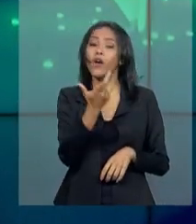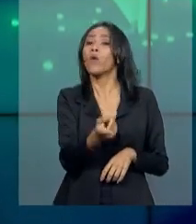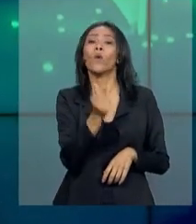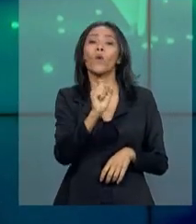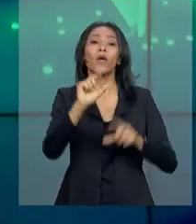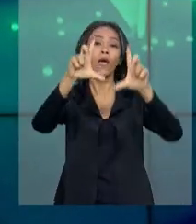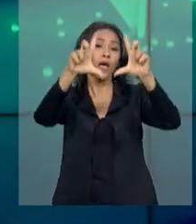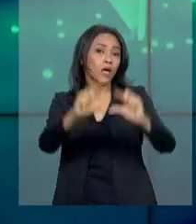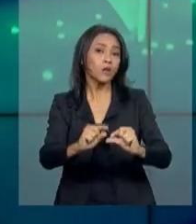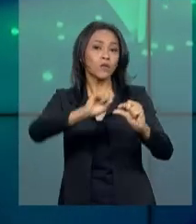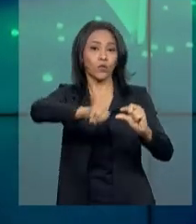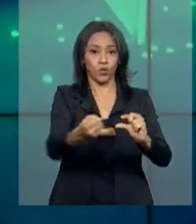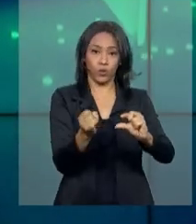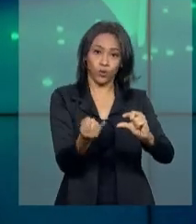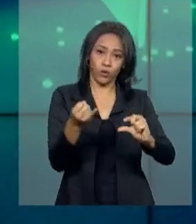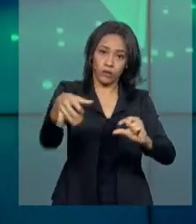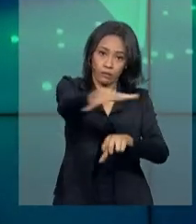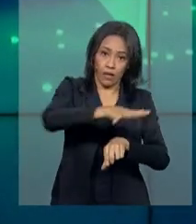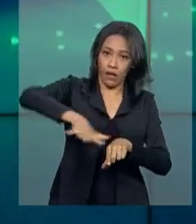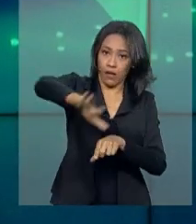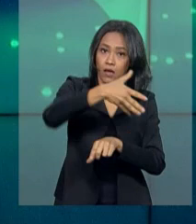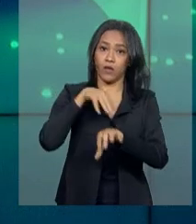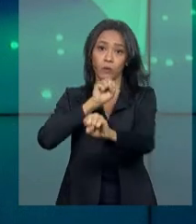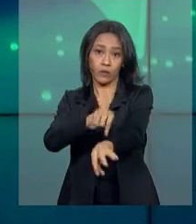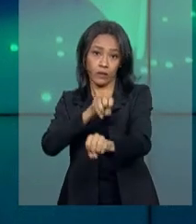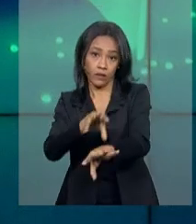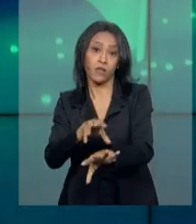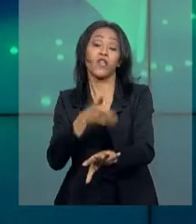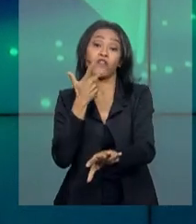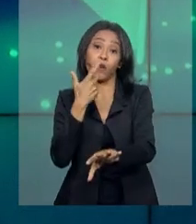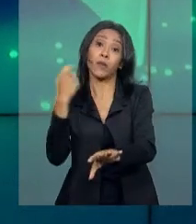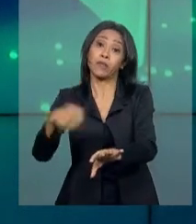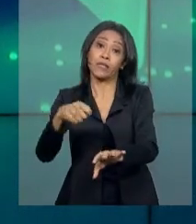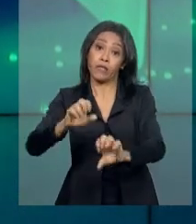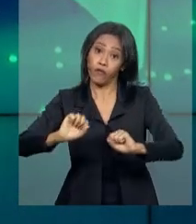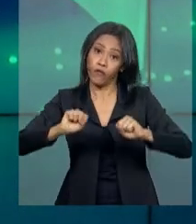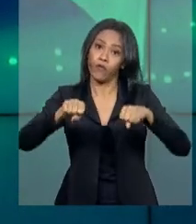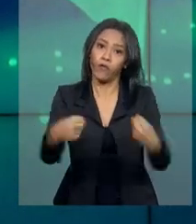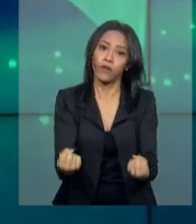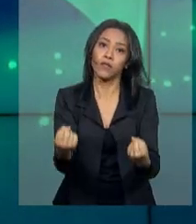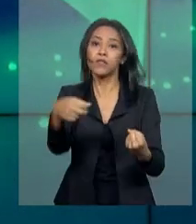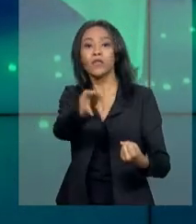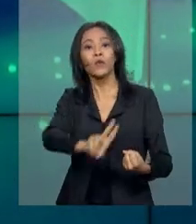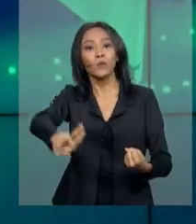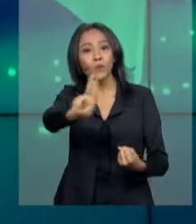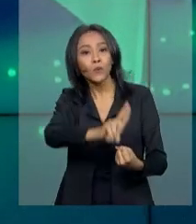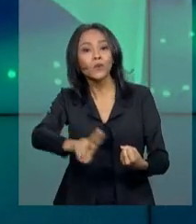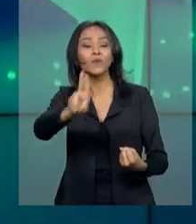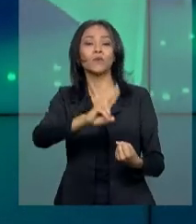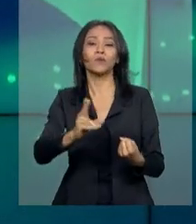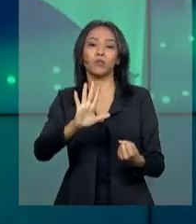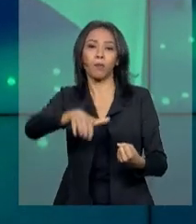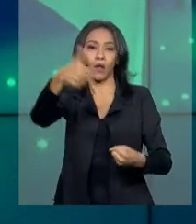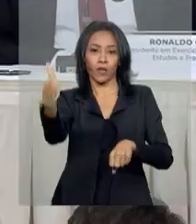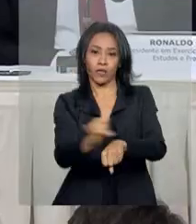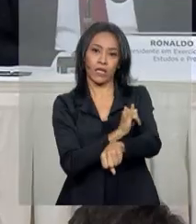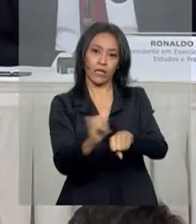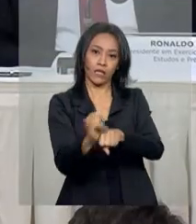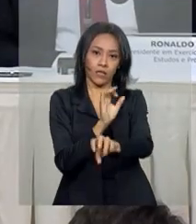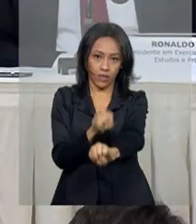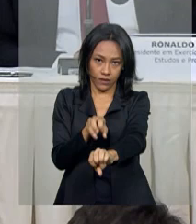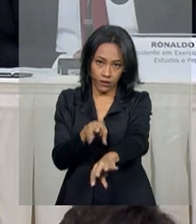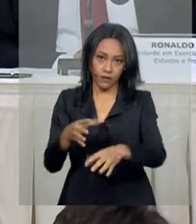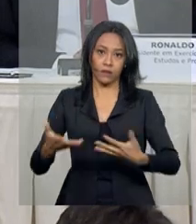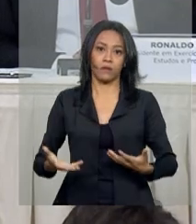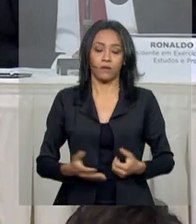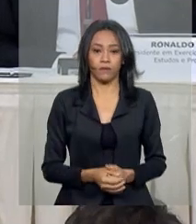de juros em financiamentos para a educação e afirmou que é preciso fortalecer o uso da prática nos métodos de ensino.